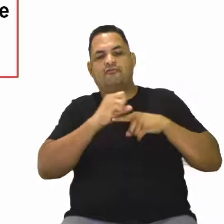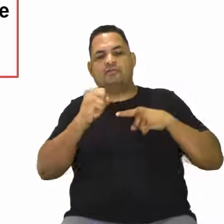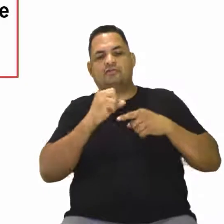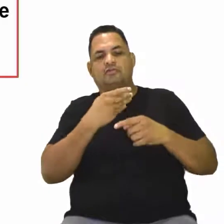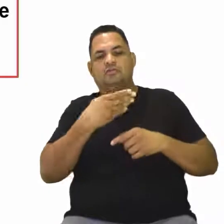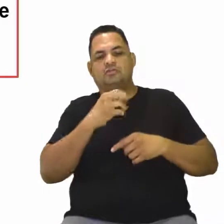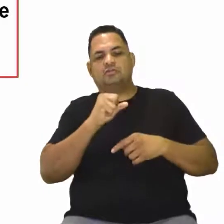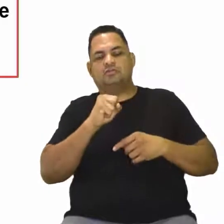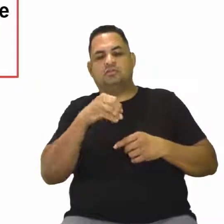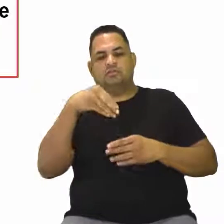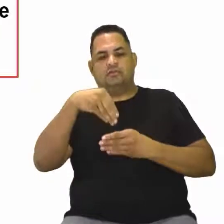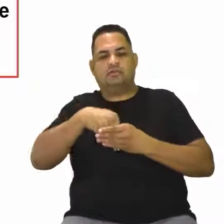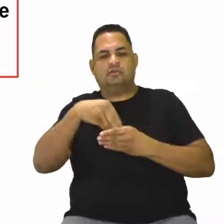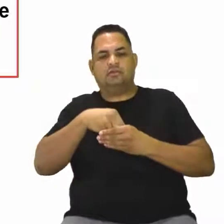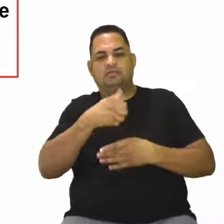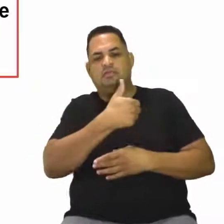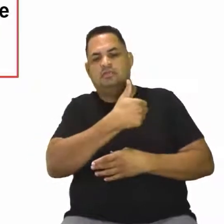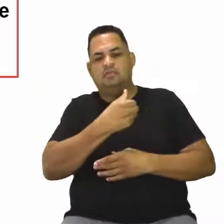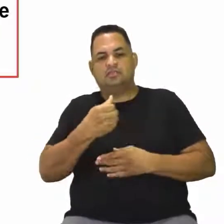480 votos.